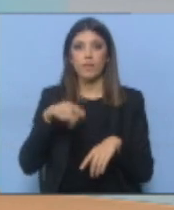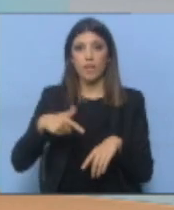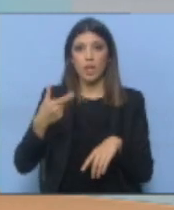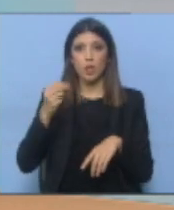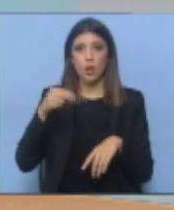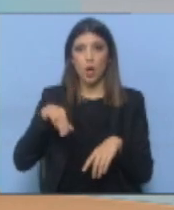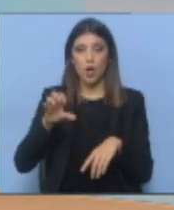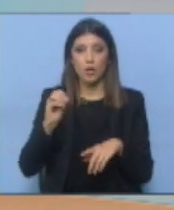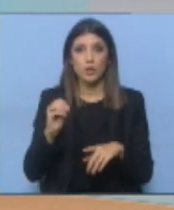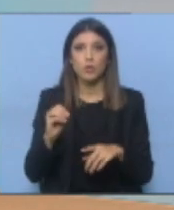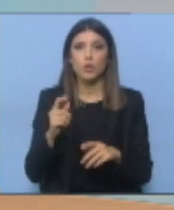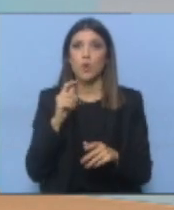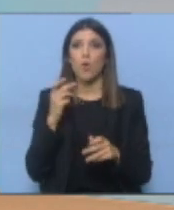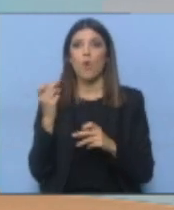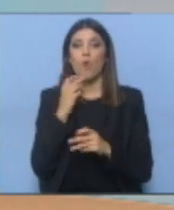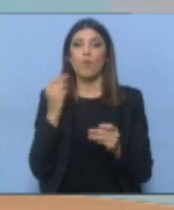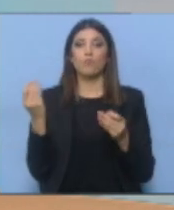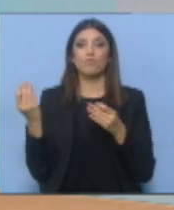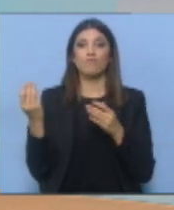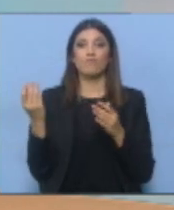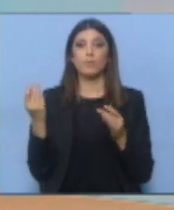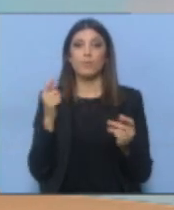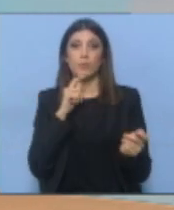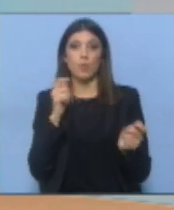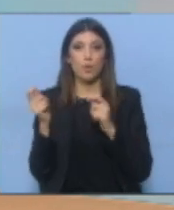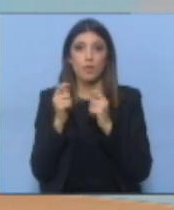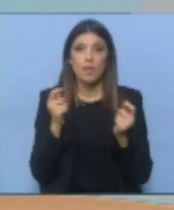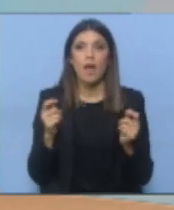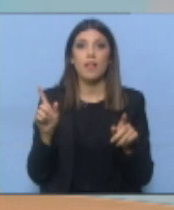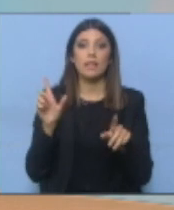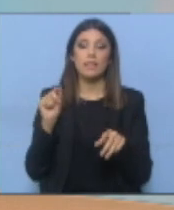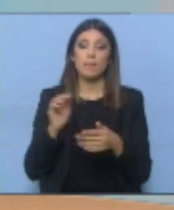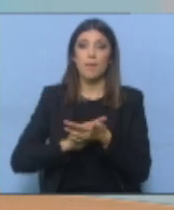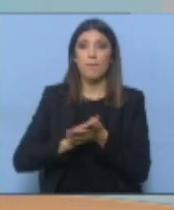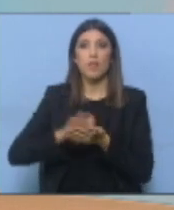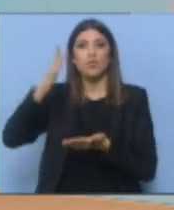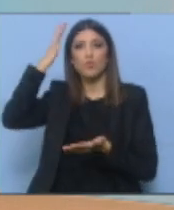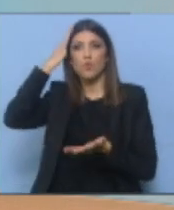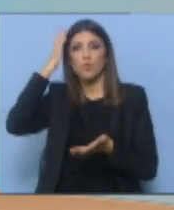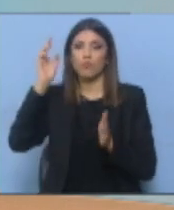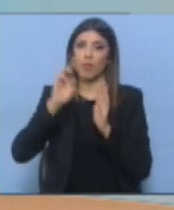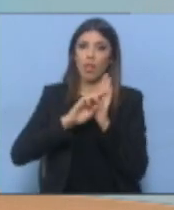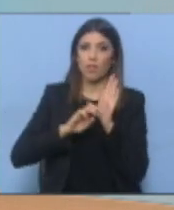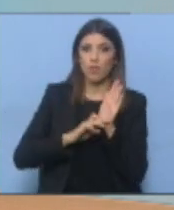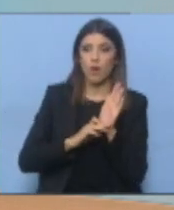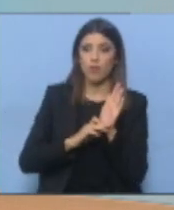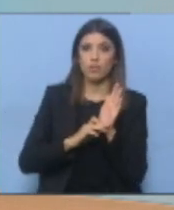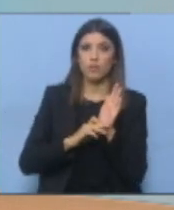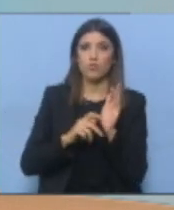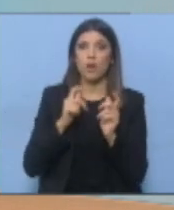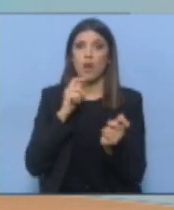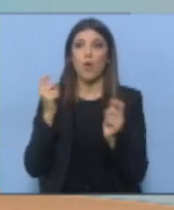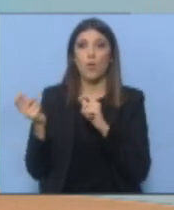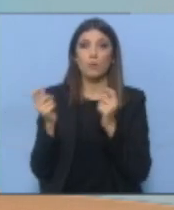e com base nos números e nas situações reveladas por relatórios como este diálogo com